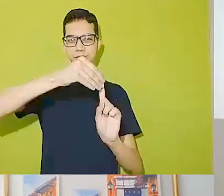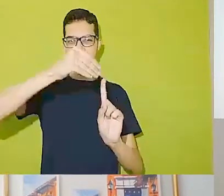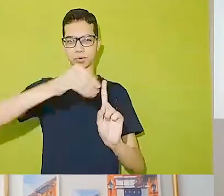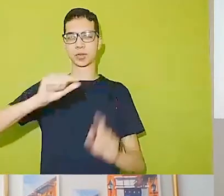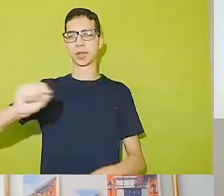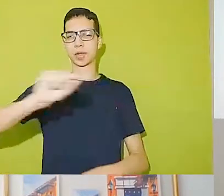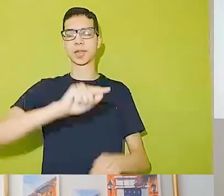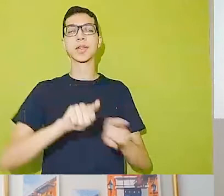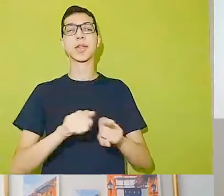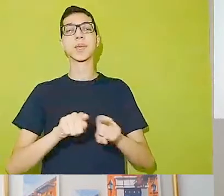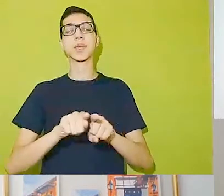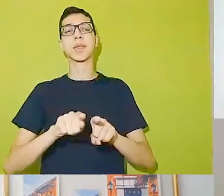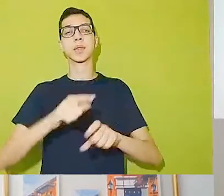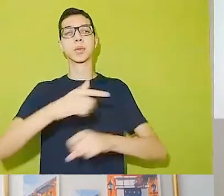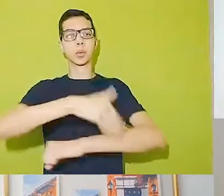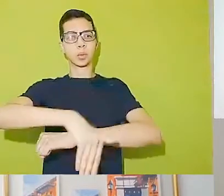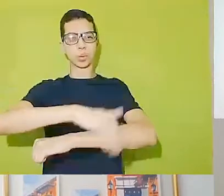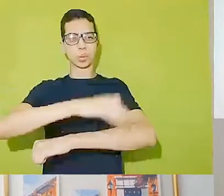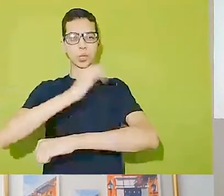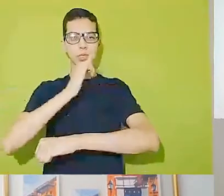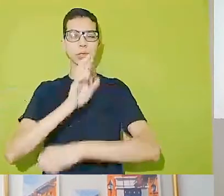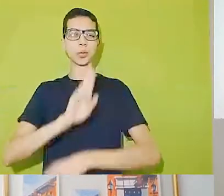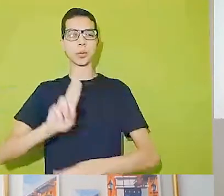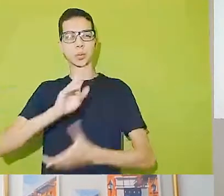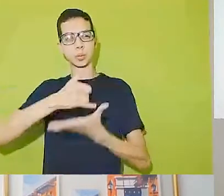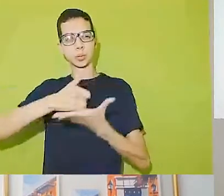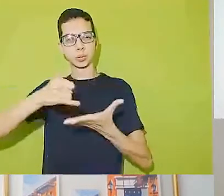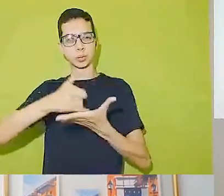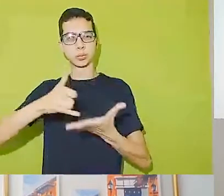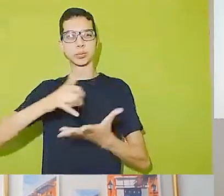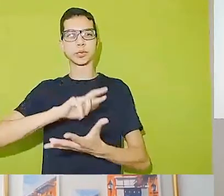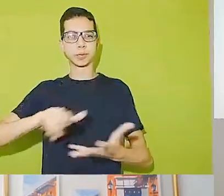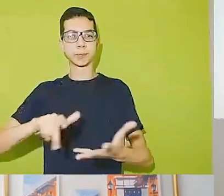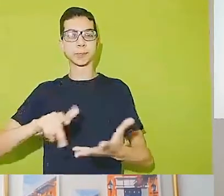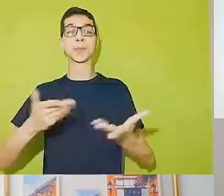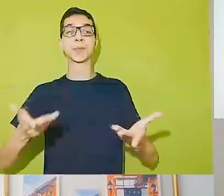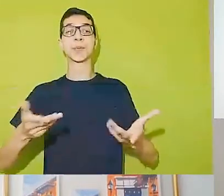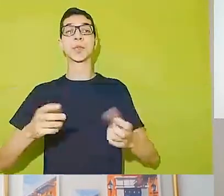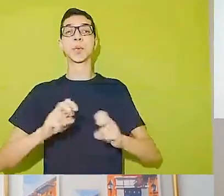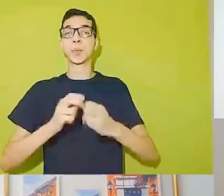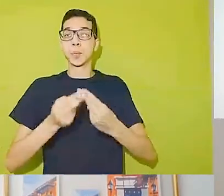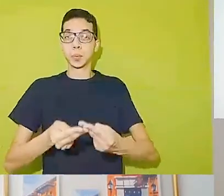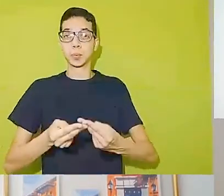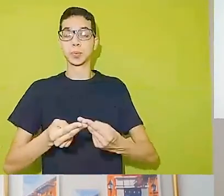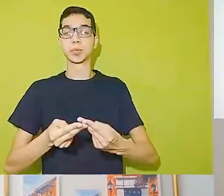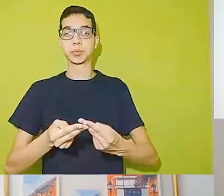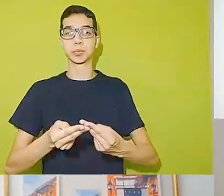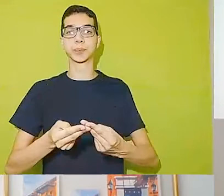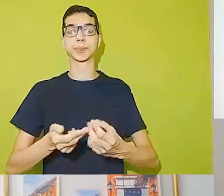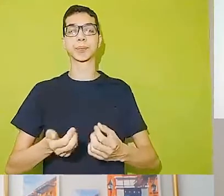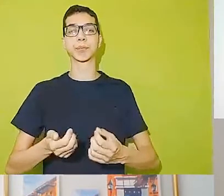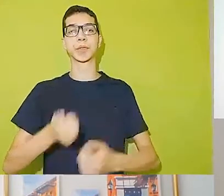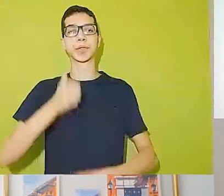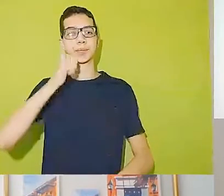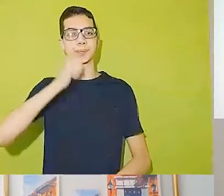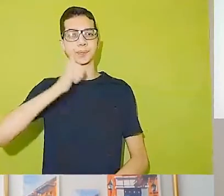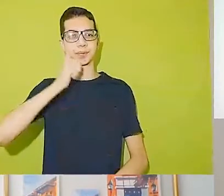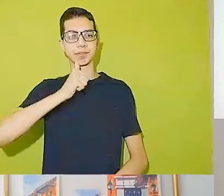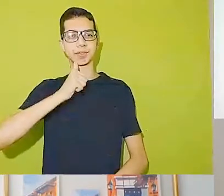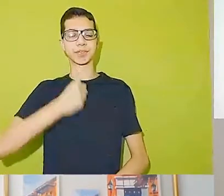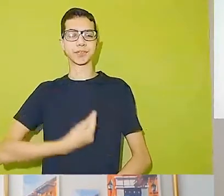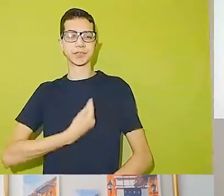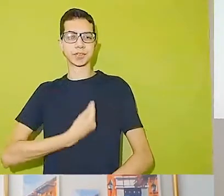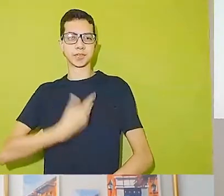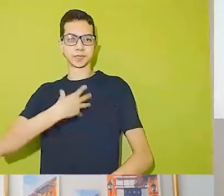drogas, que por esse motivo exclusivamente tinham eram retiradas do convívio de seus filhos logo